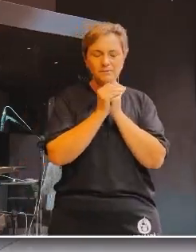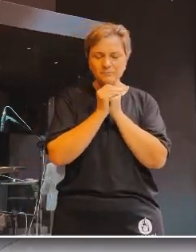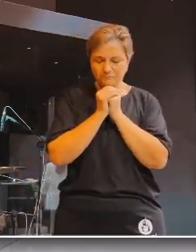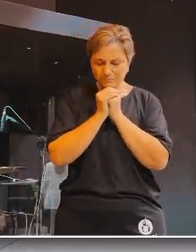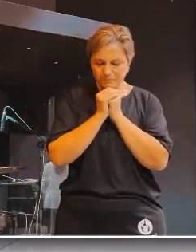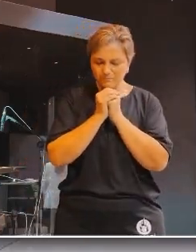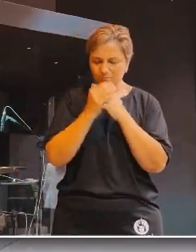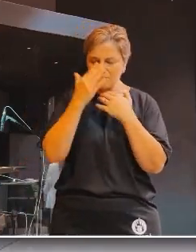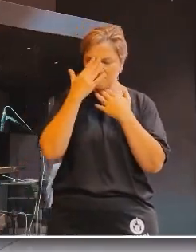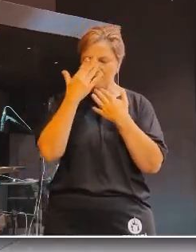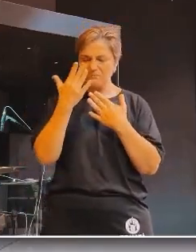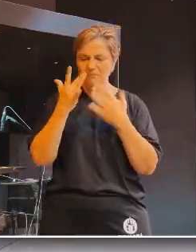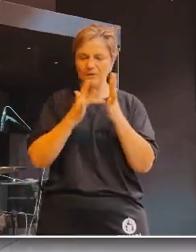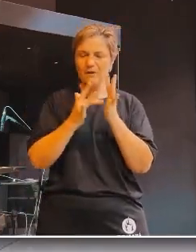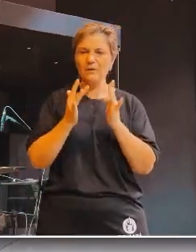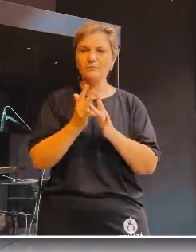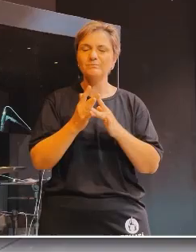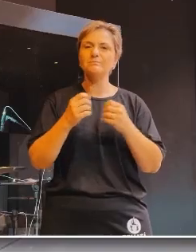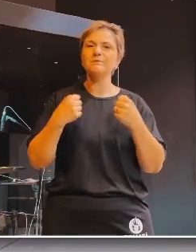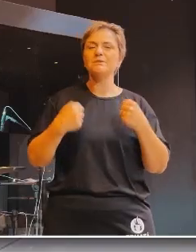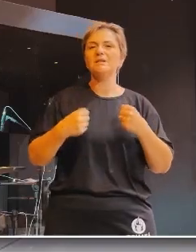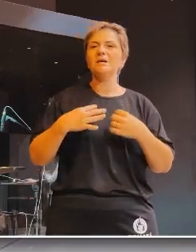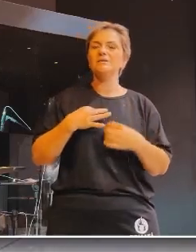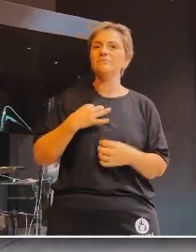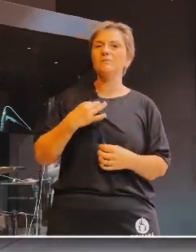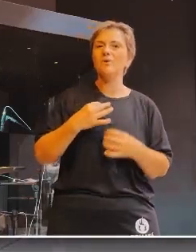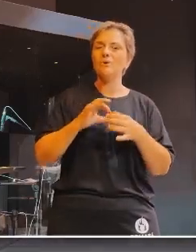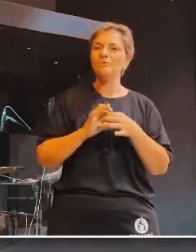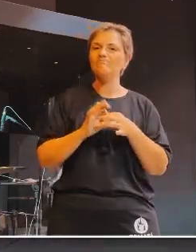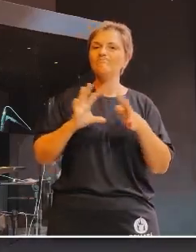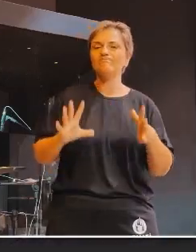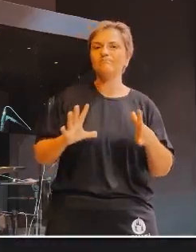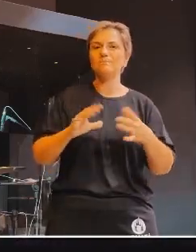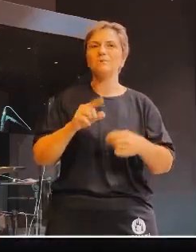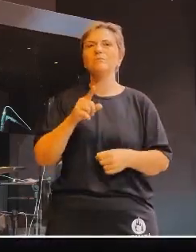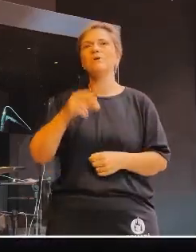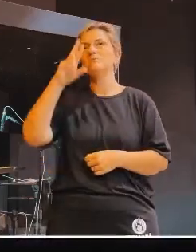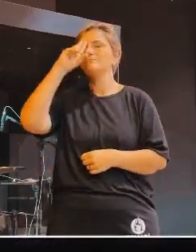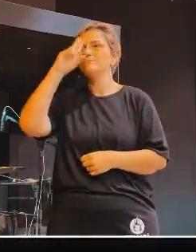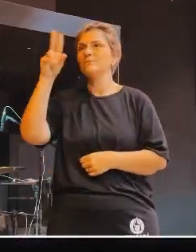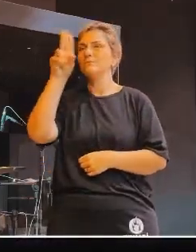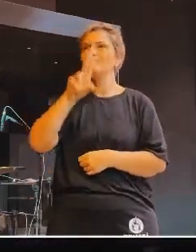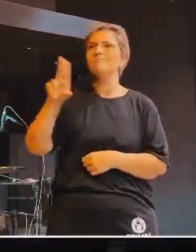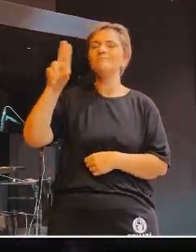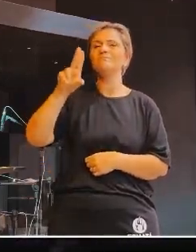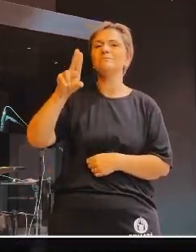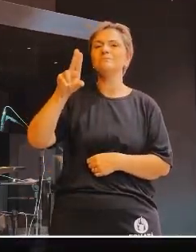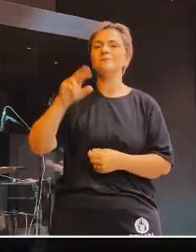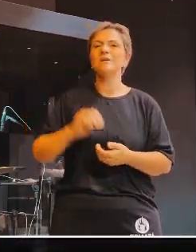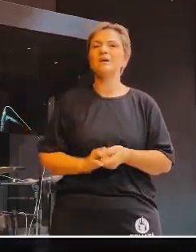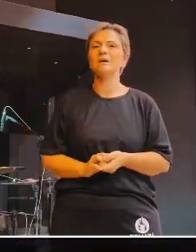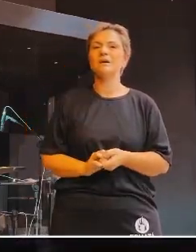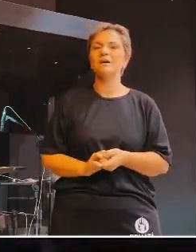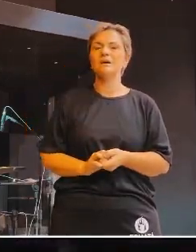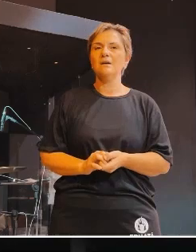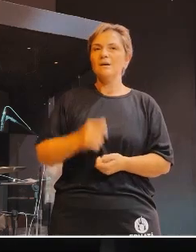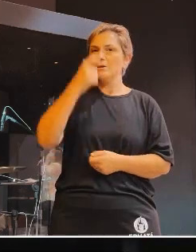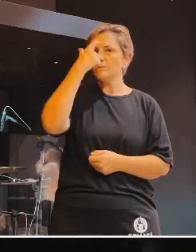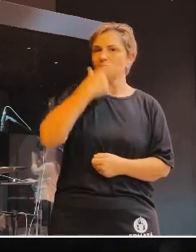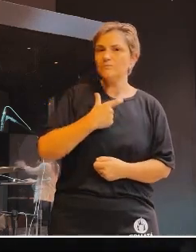Você precisa estar disposto, porque é você que o Senhor vai usar. Instrumento de